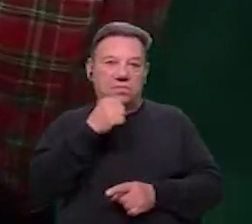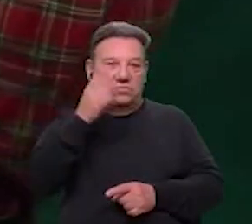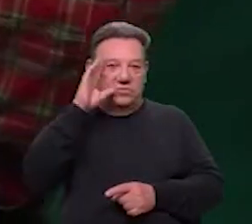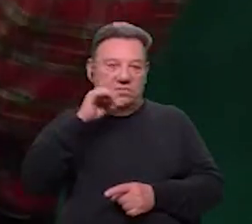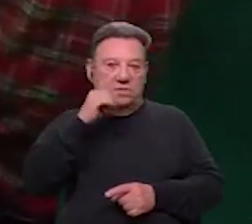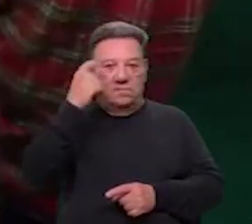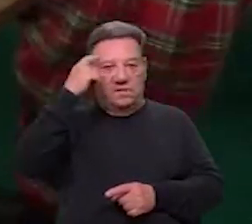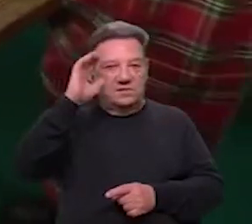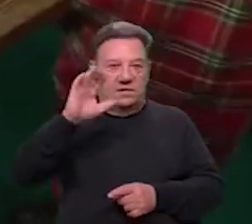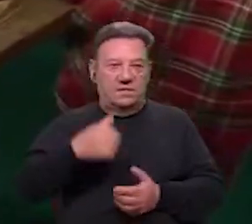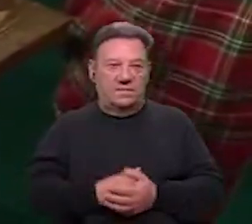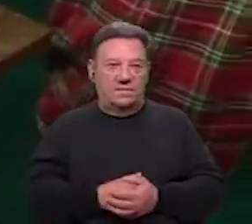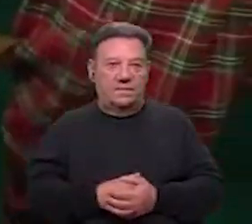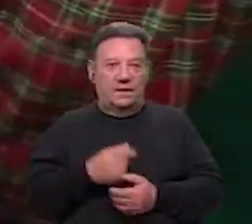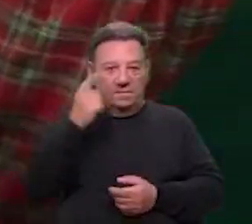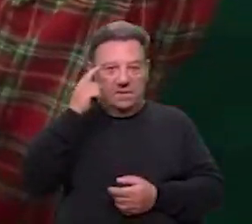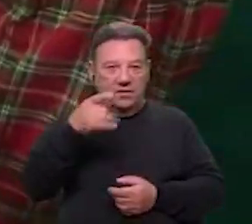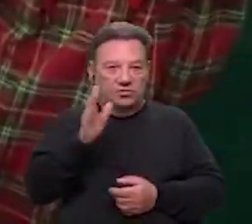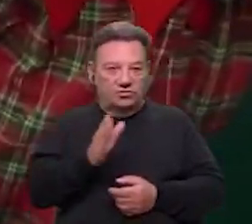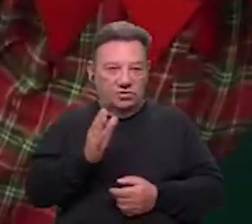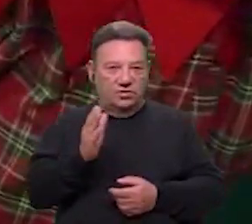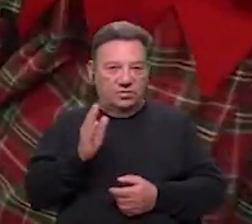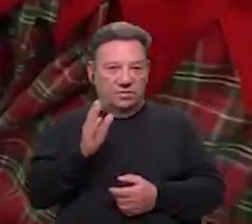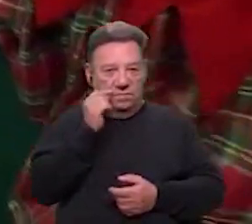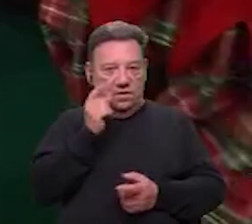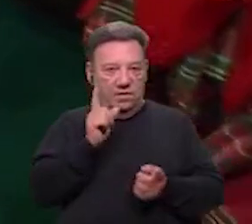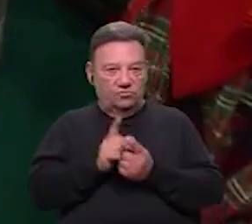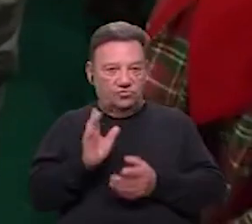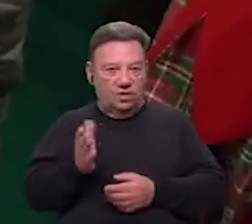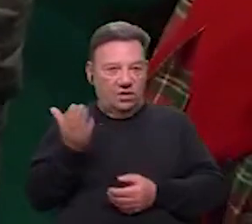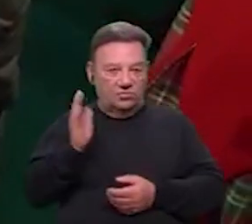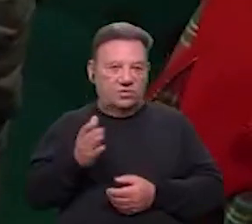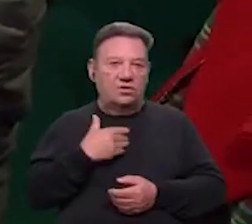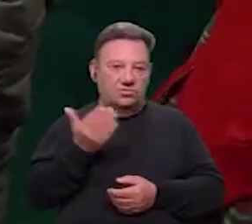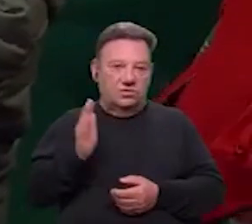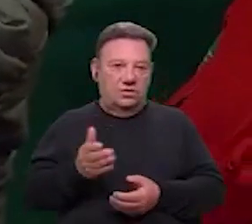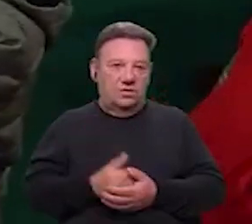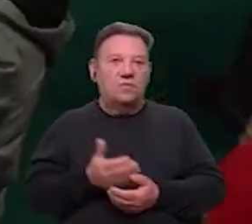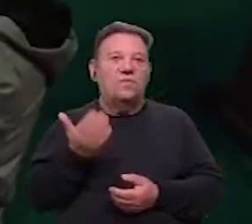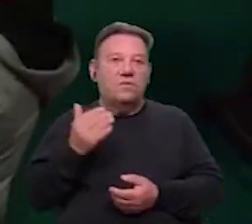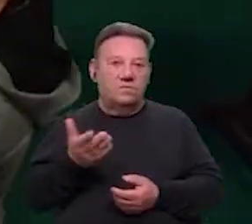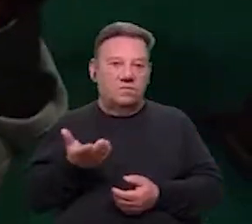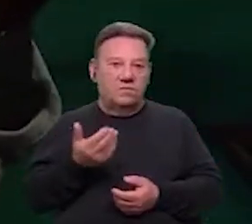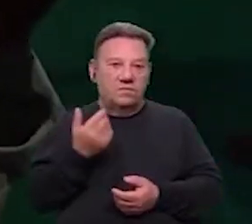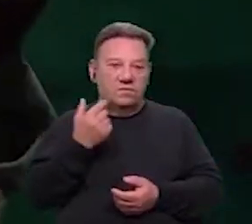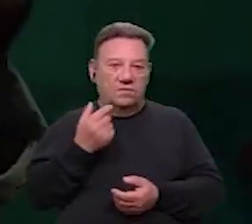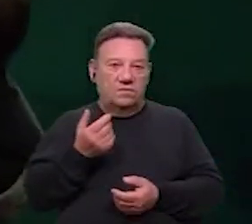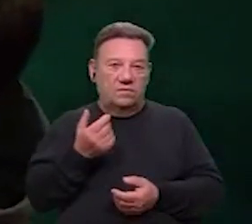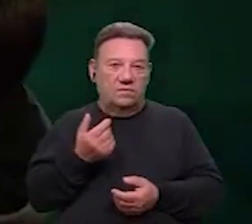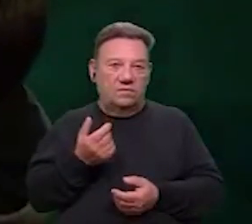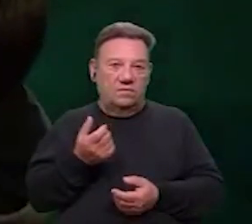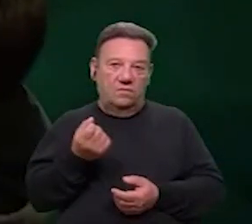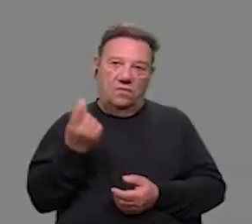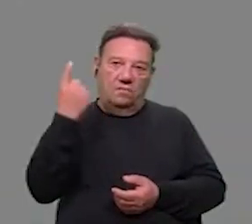sei, estou a pensar. Estás a pensar, mas vocês já estiveram com o Pai Natal alguma vez? Já. Quando? No